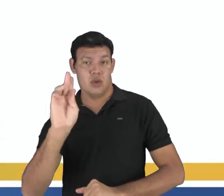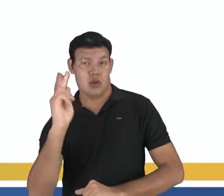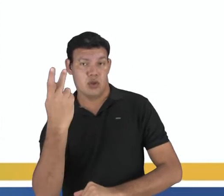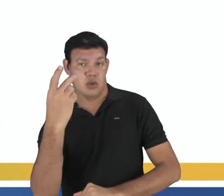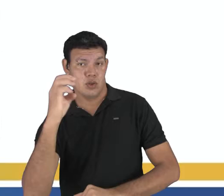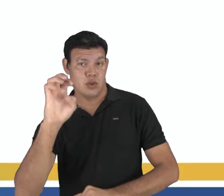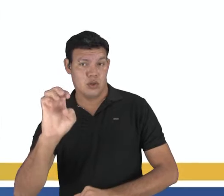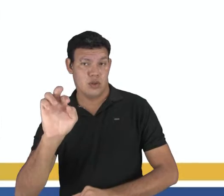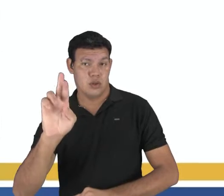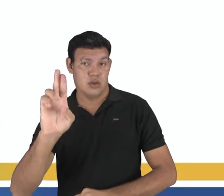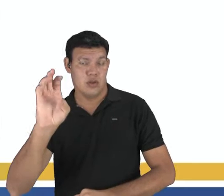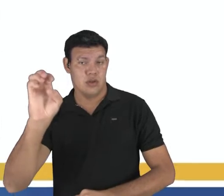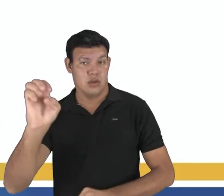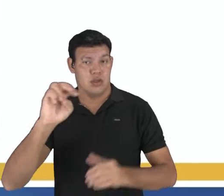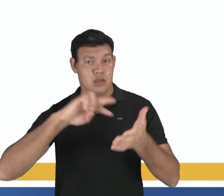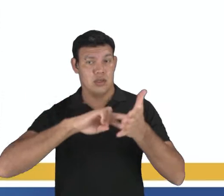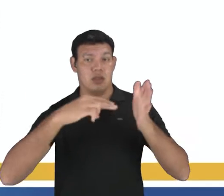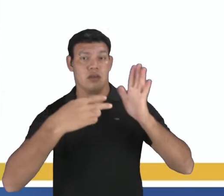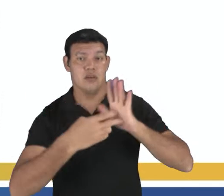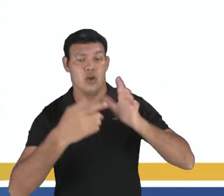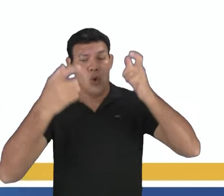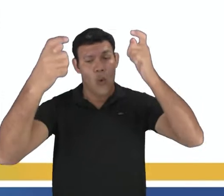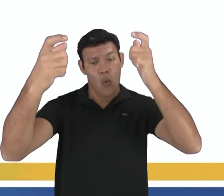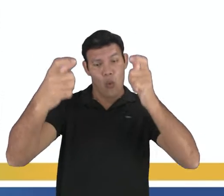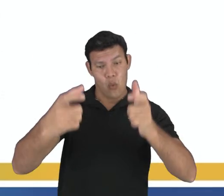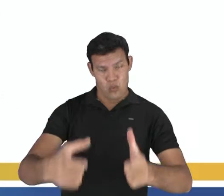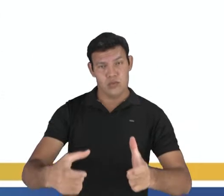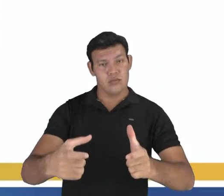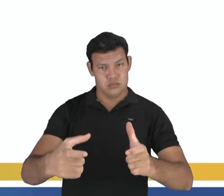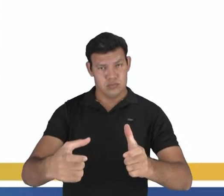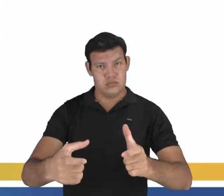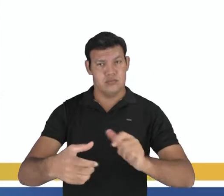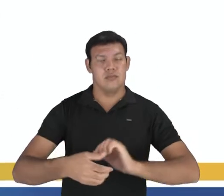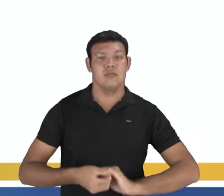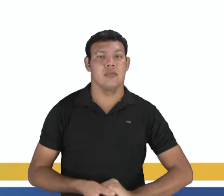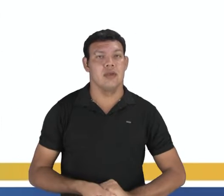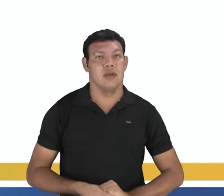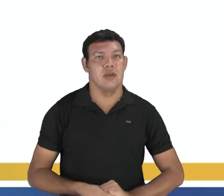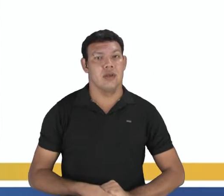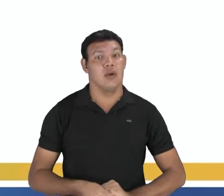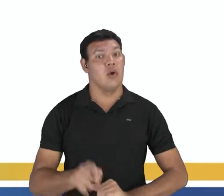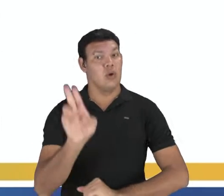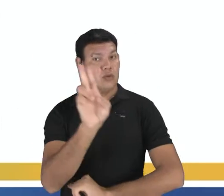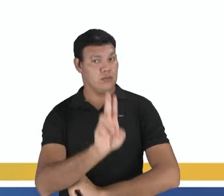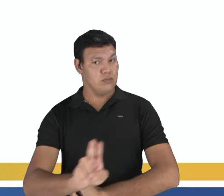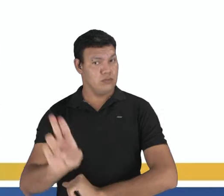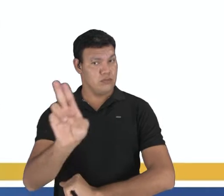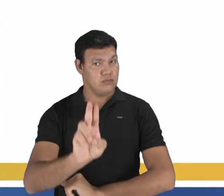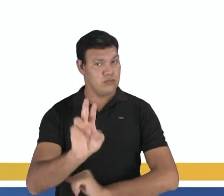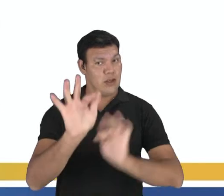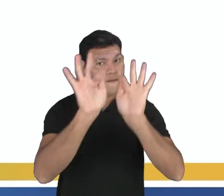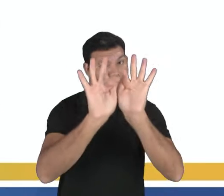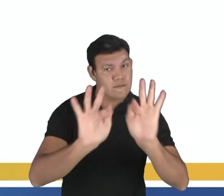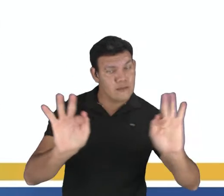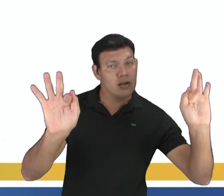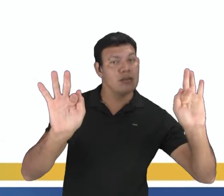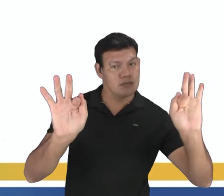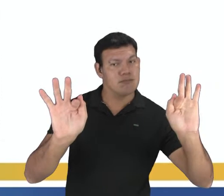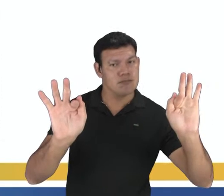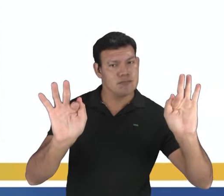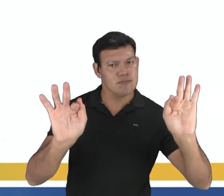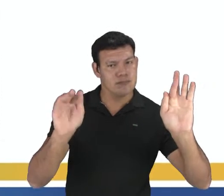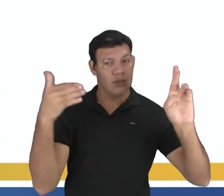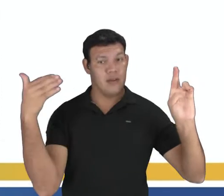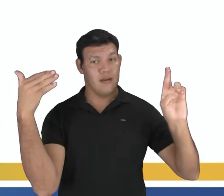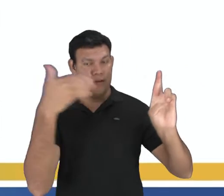significa onde onde então gente vocês vão usar o air quando a frase se